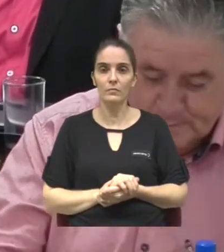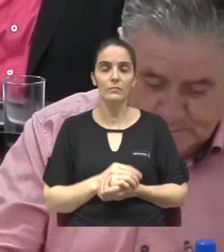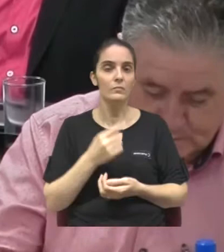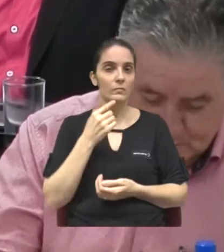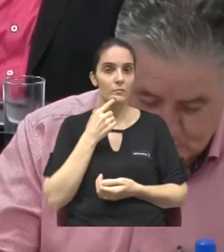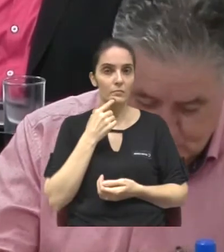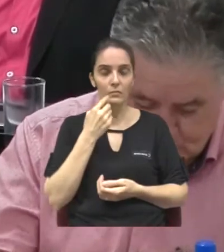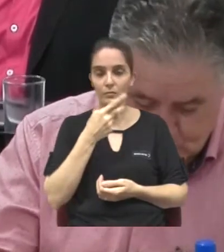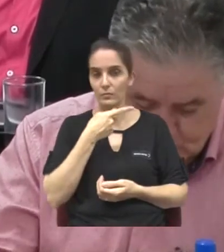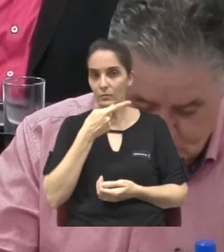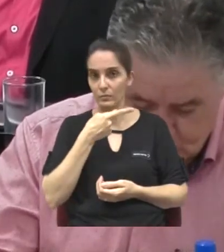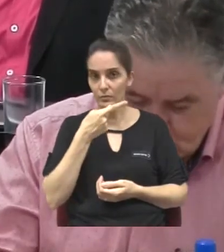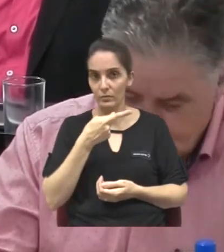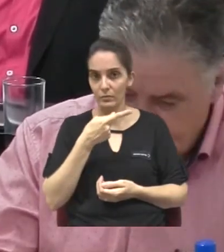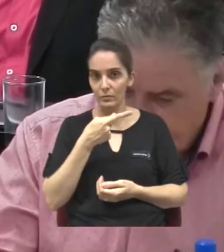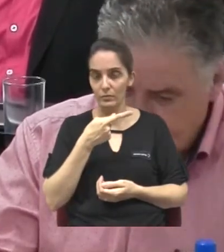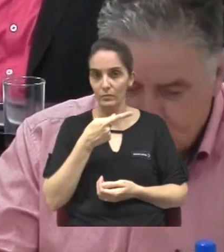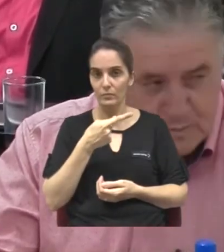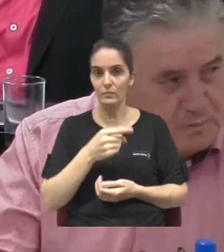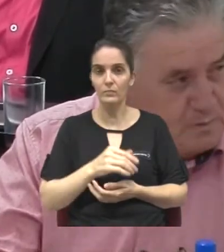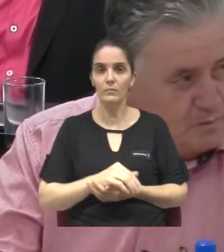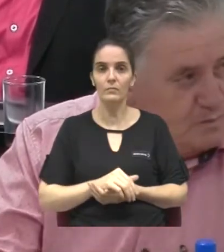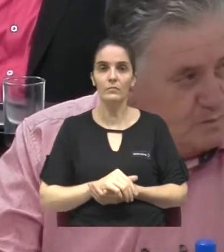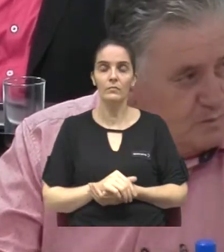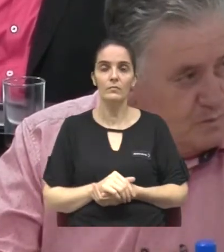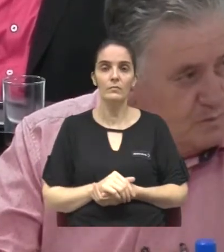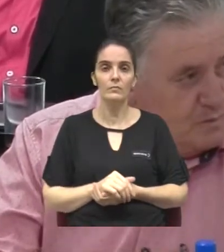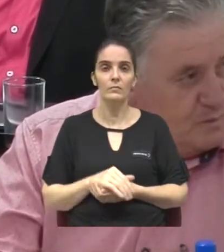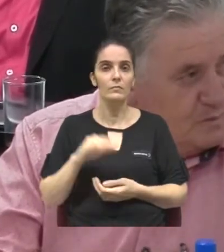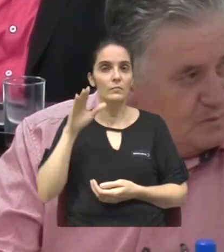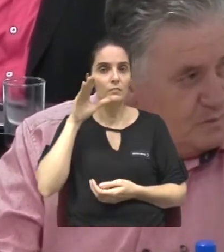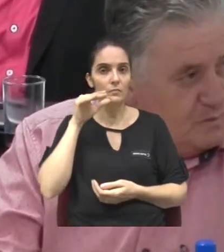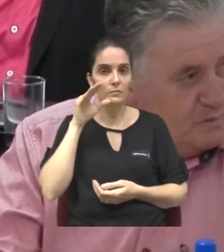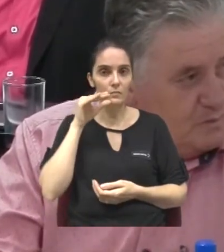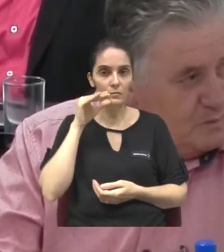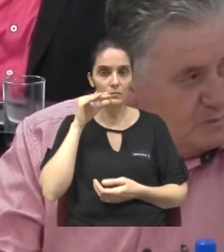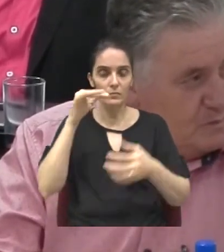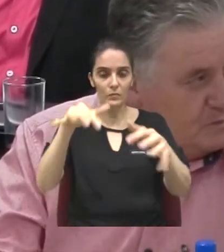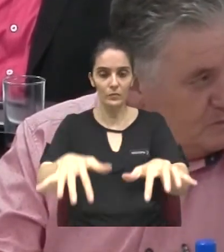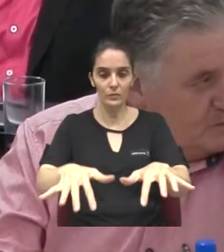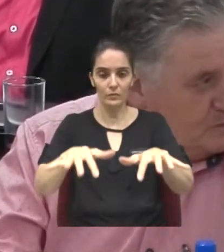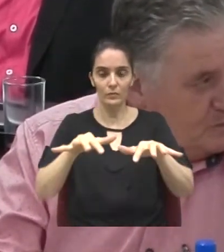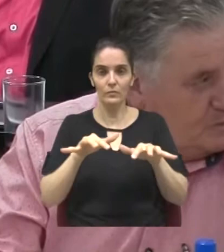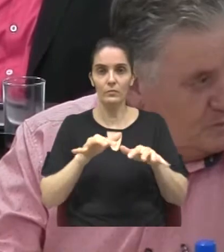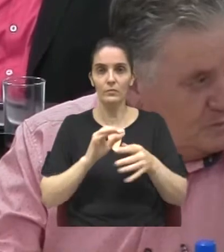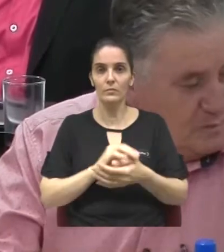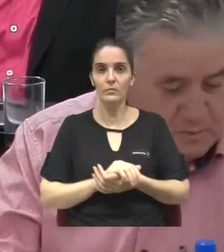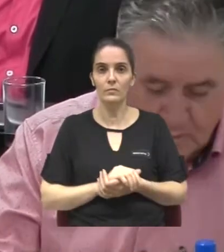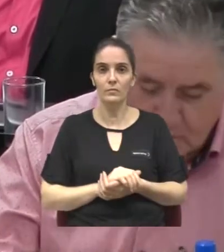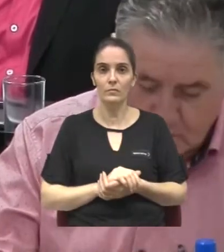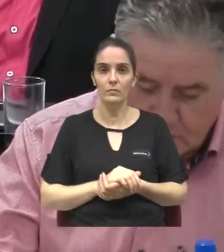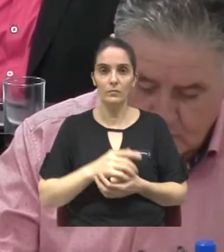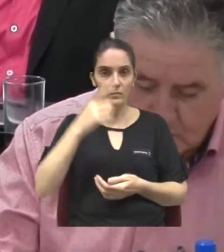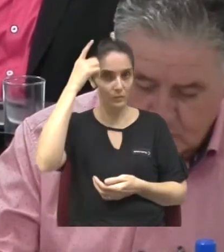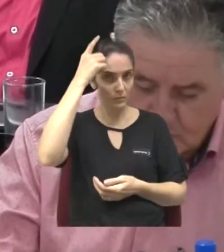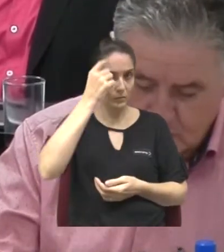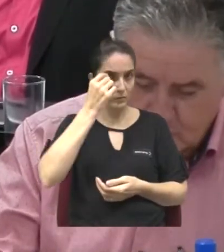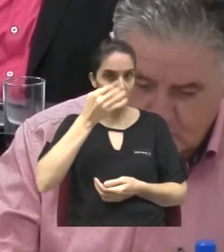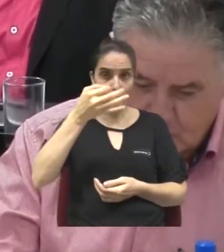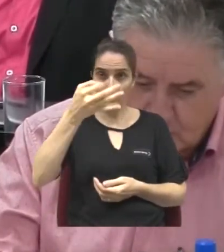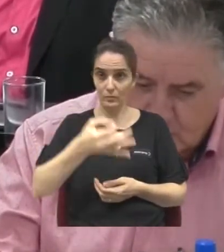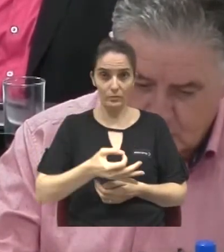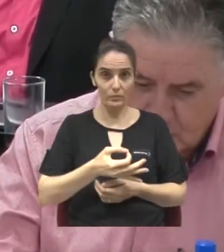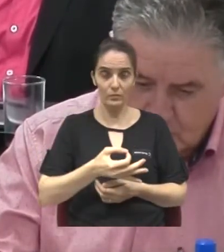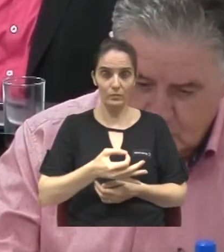Cleito, tratam dos funcionários que estiveram aqui, eu tenho absoluta certeza que eu não